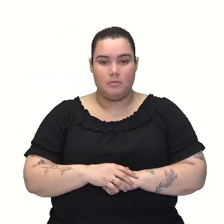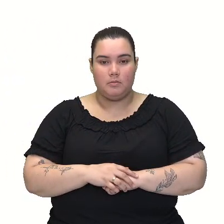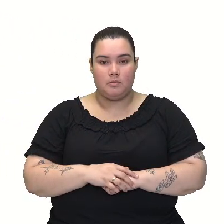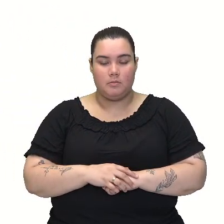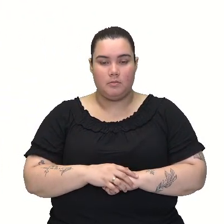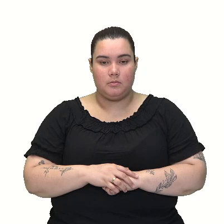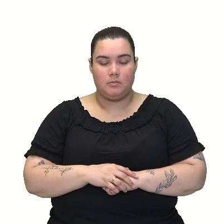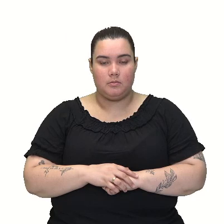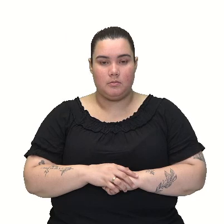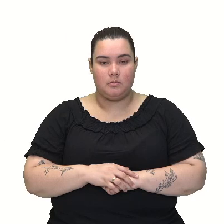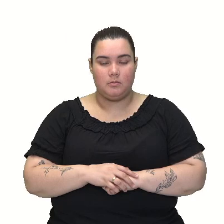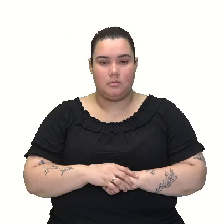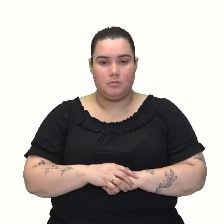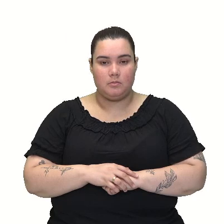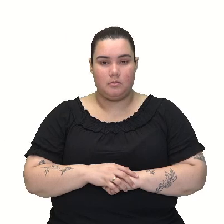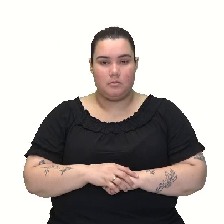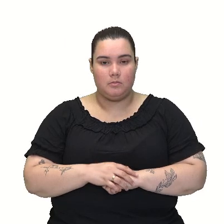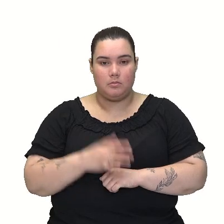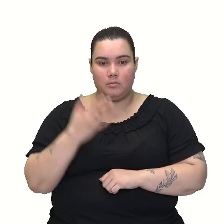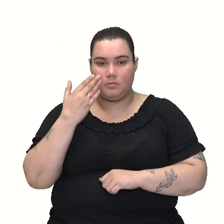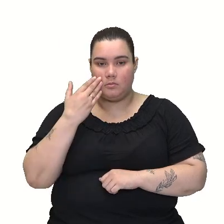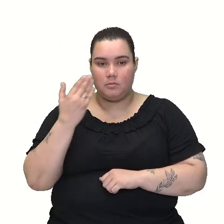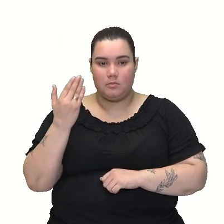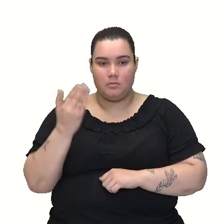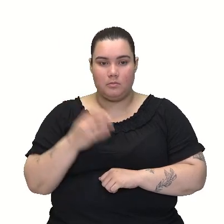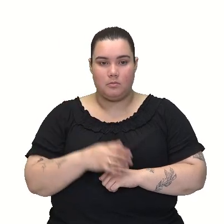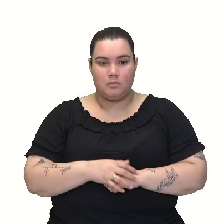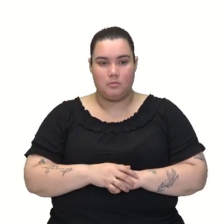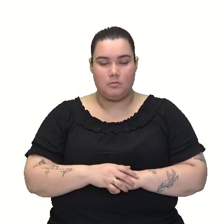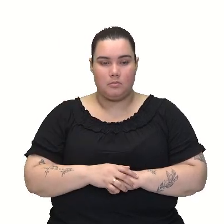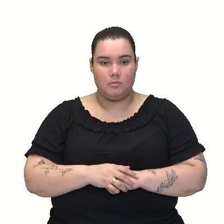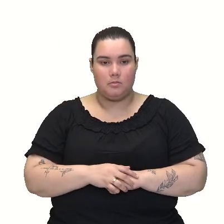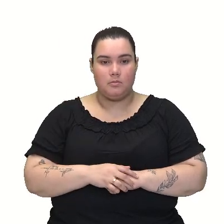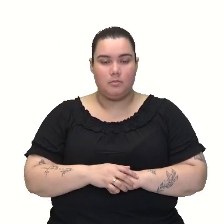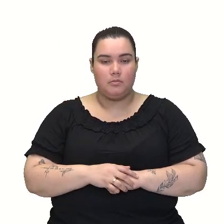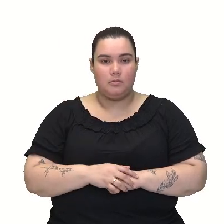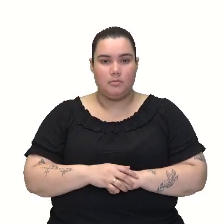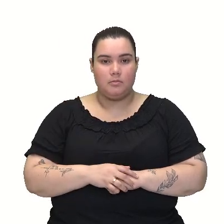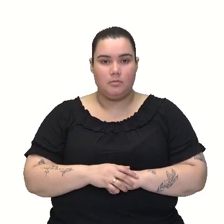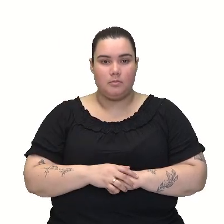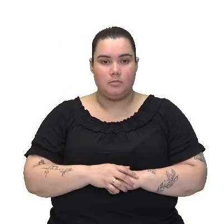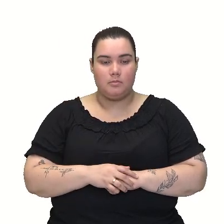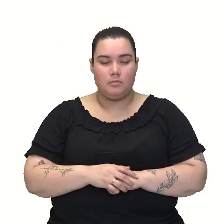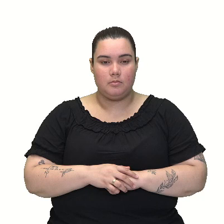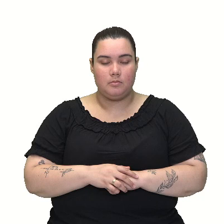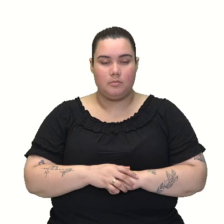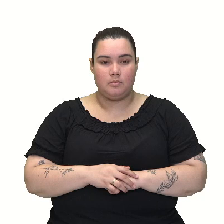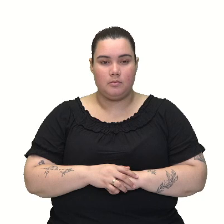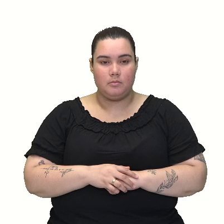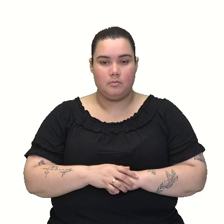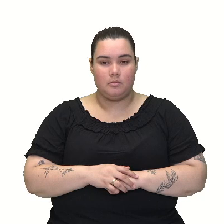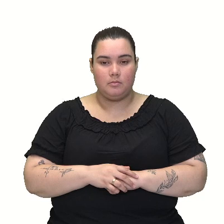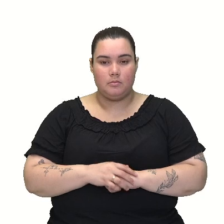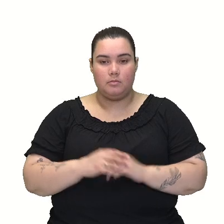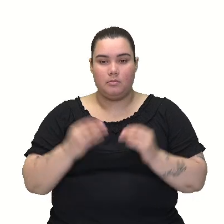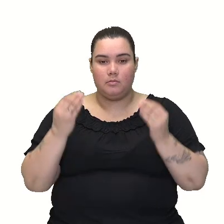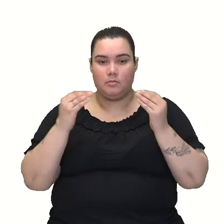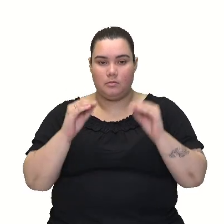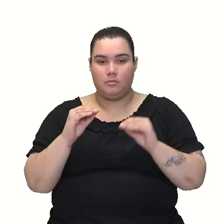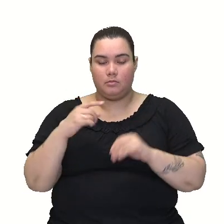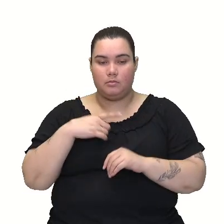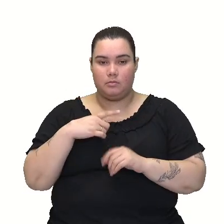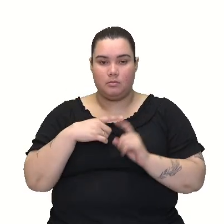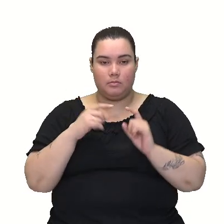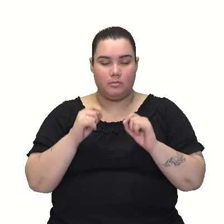Tirar um pouquinho afastar um pouquinho para cá, tá? Para ganhar espaço. Então agora nós temos, como